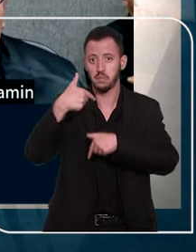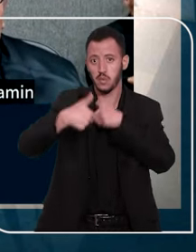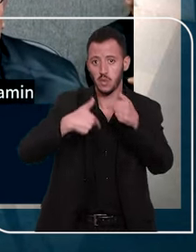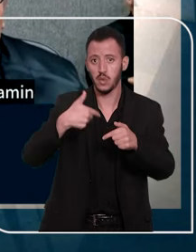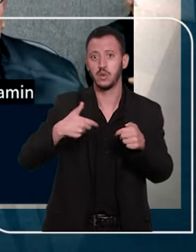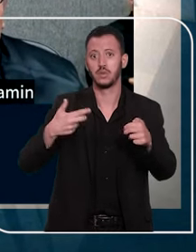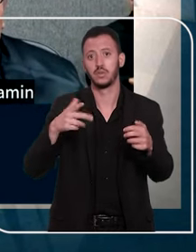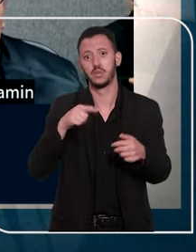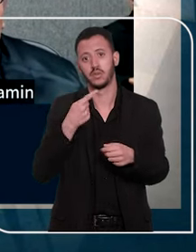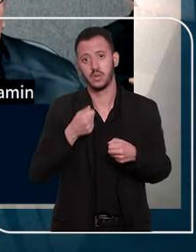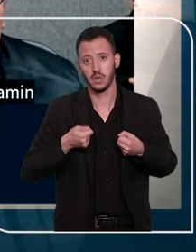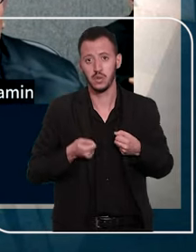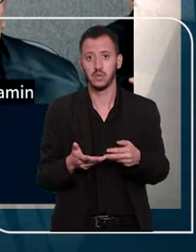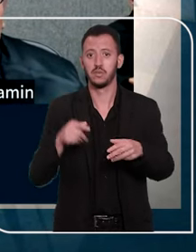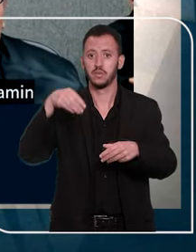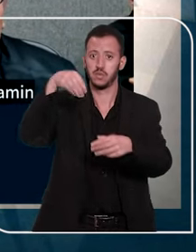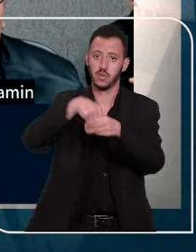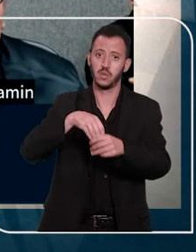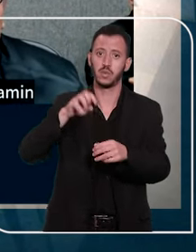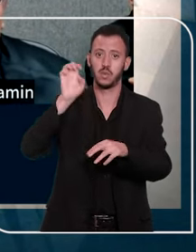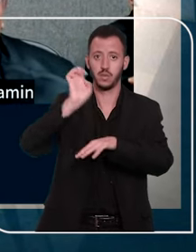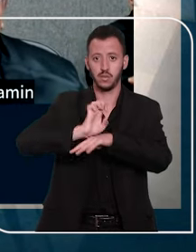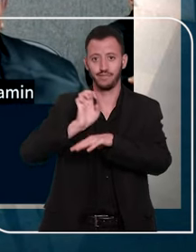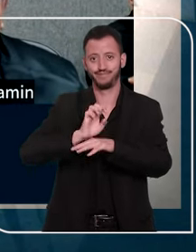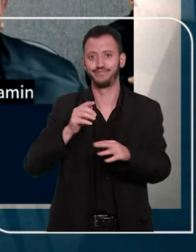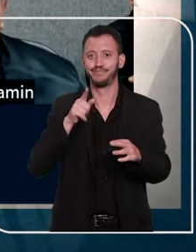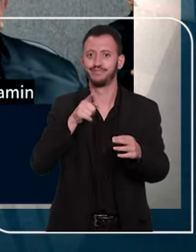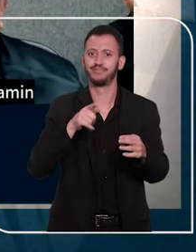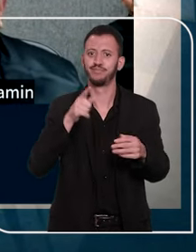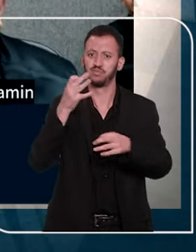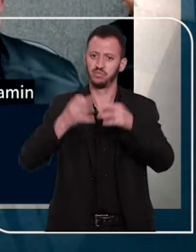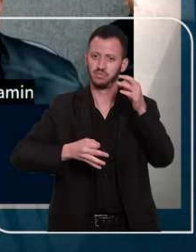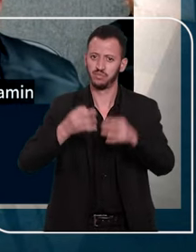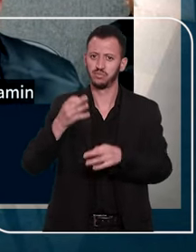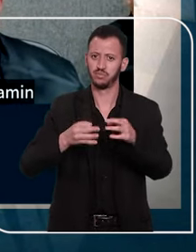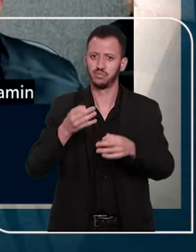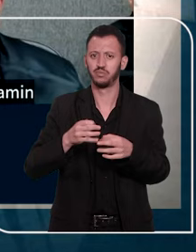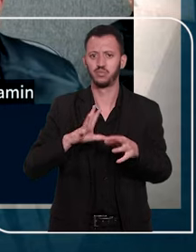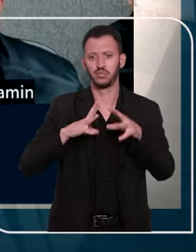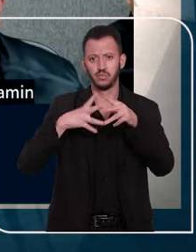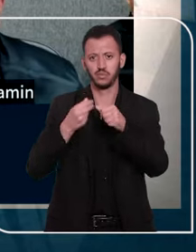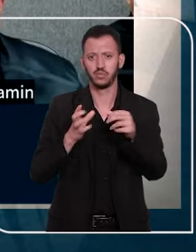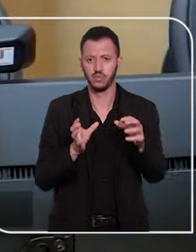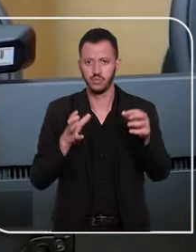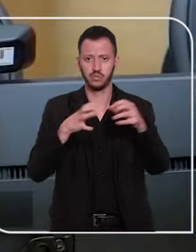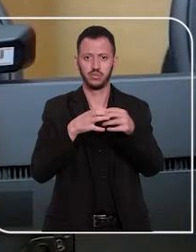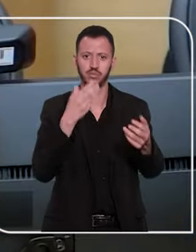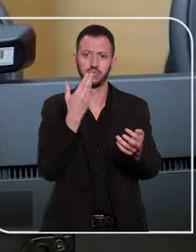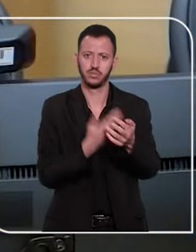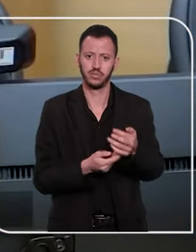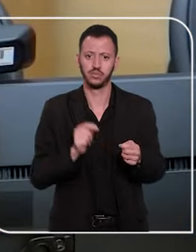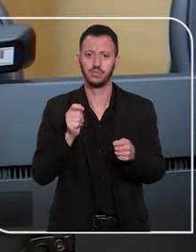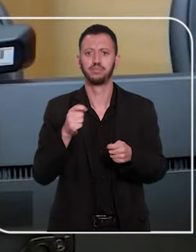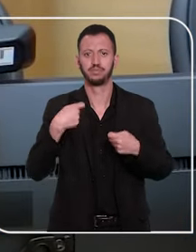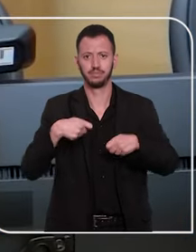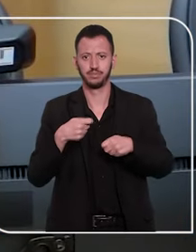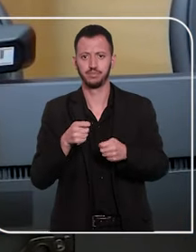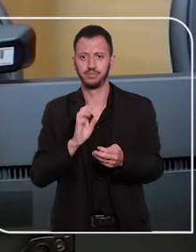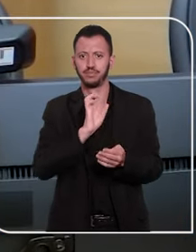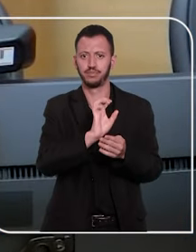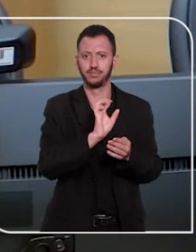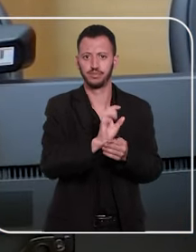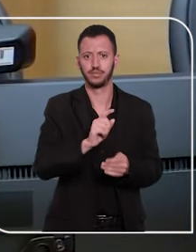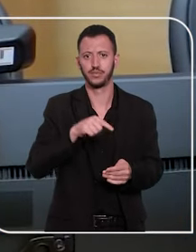acidentes de trabalho configuram despesa do Estado quando os pedidos forem julgados edentes e a parte que perder